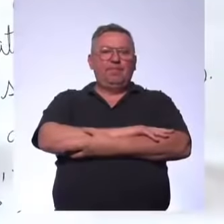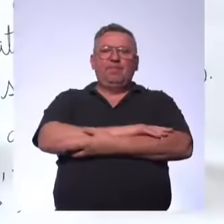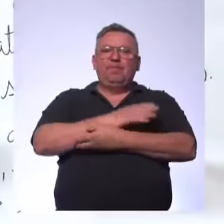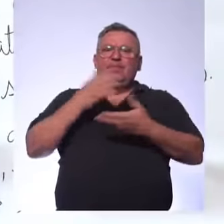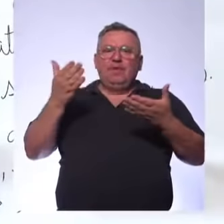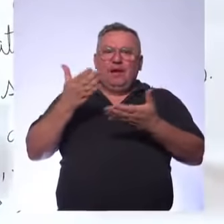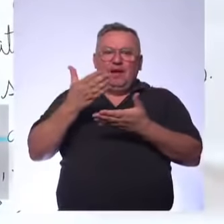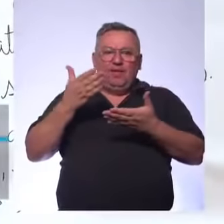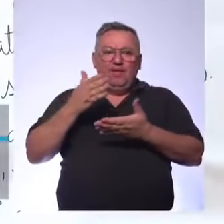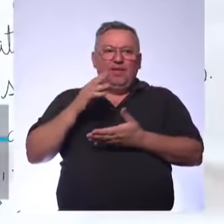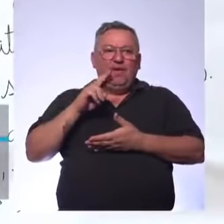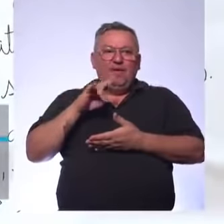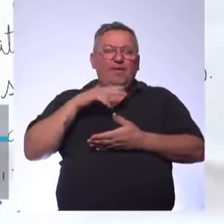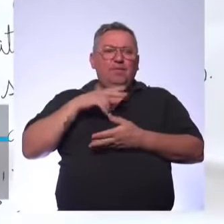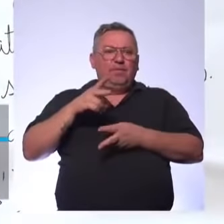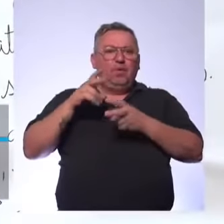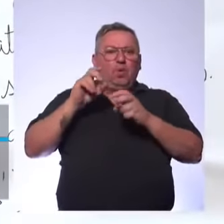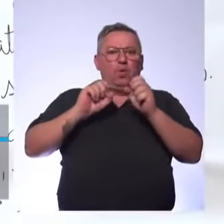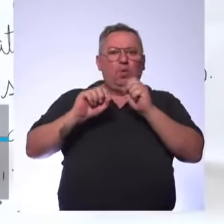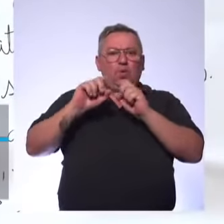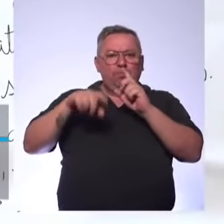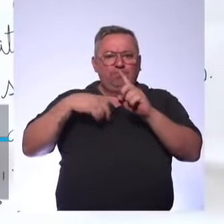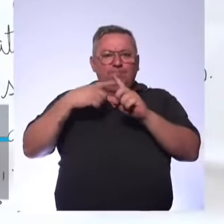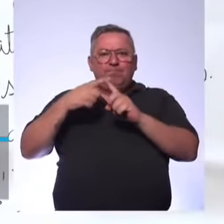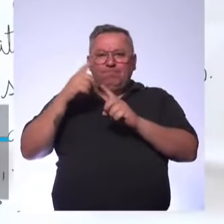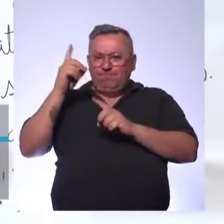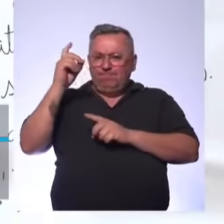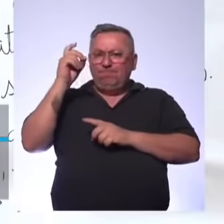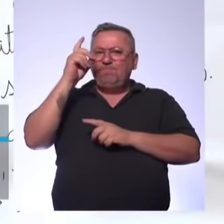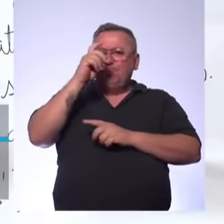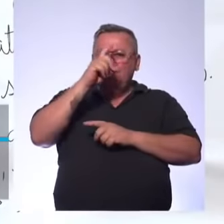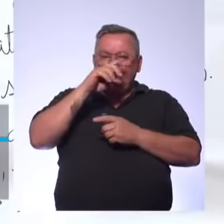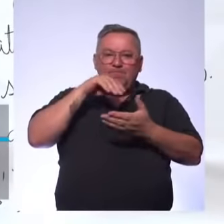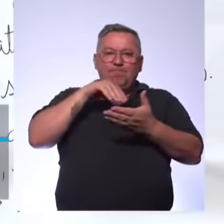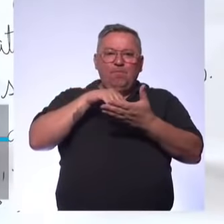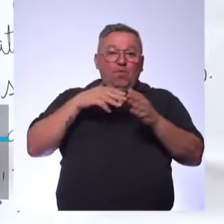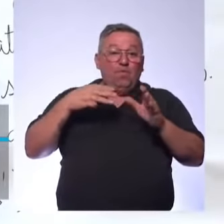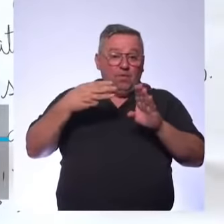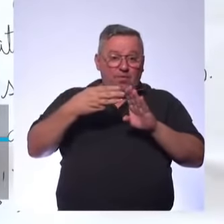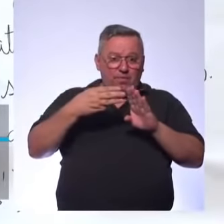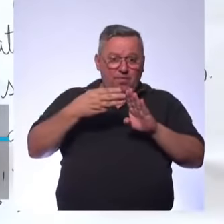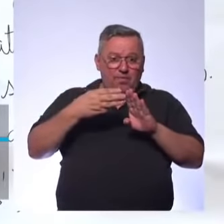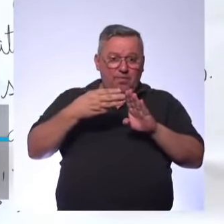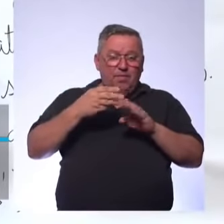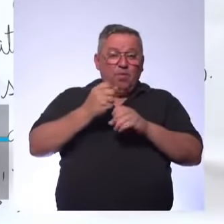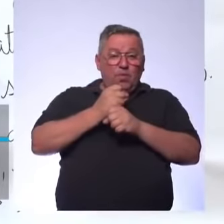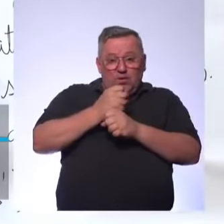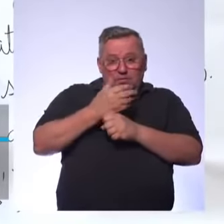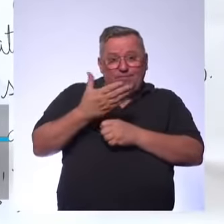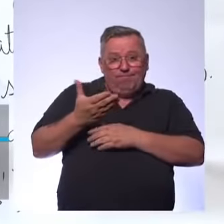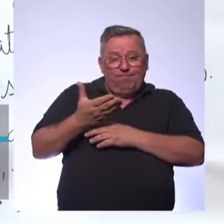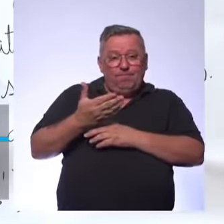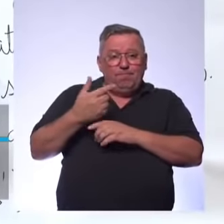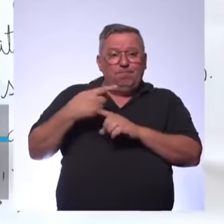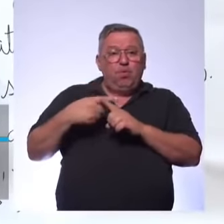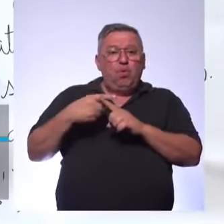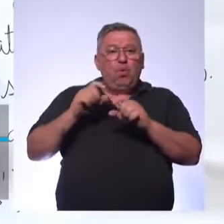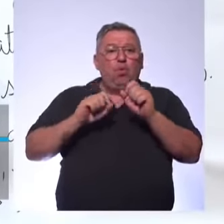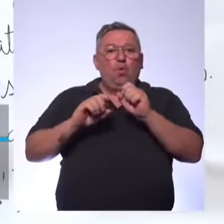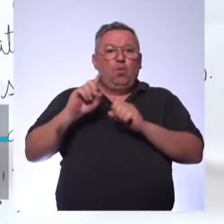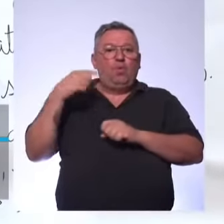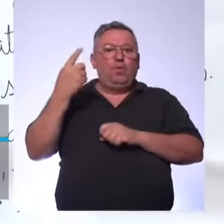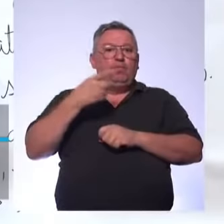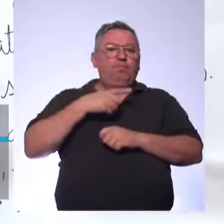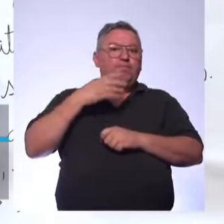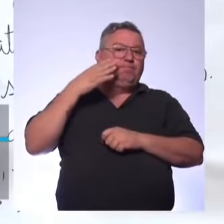Agora, gente, vai ficar. Vocês perceberam que vai ficando um pouco mais difícil no final do bimestre, no final do ano, né? Por quê? Aí a gente já